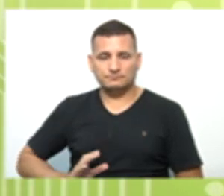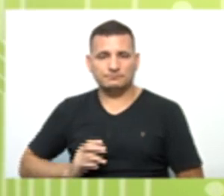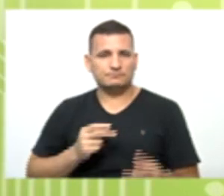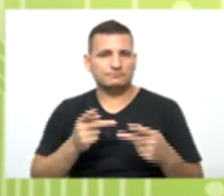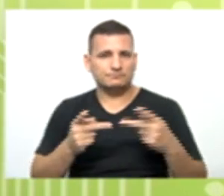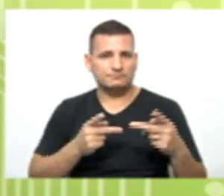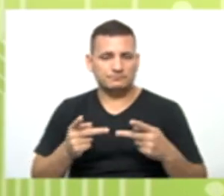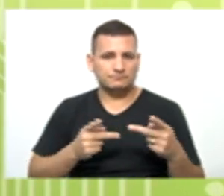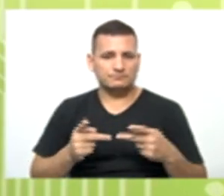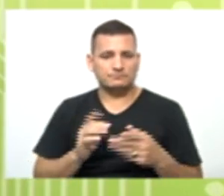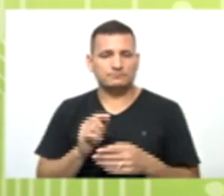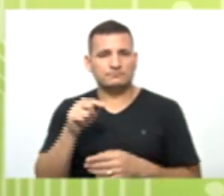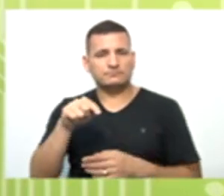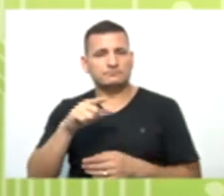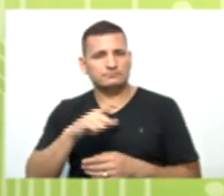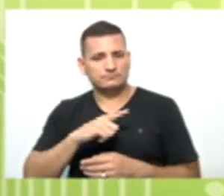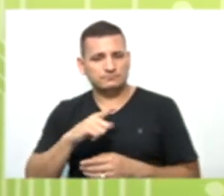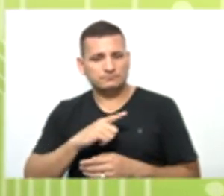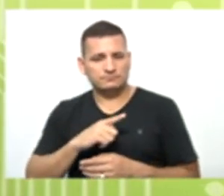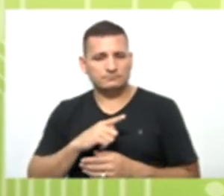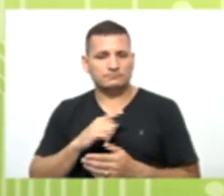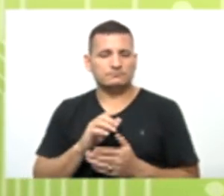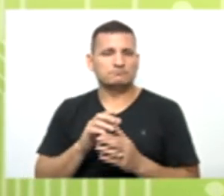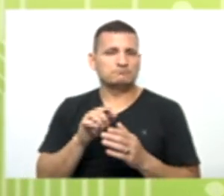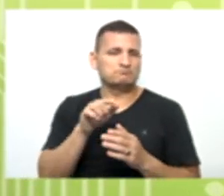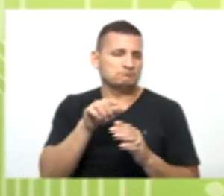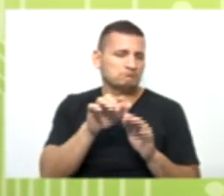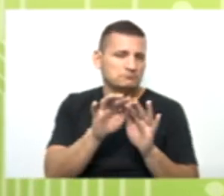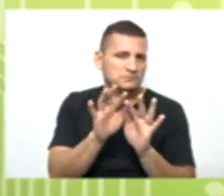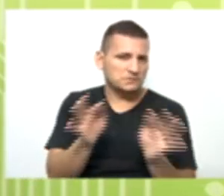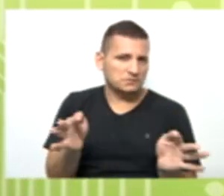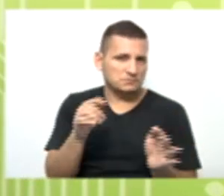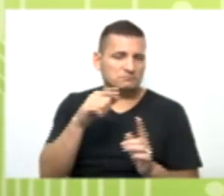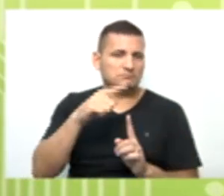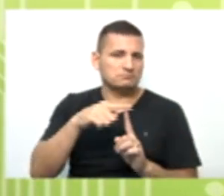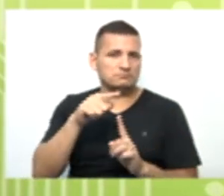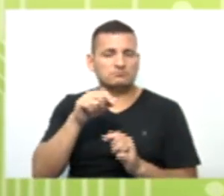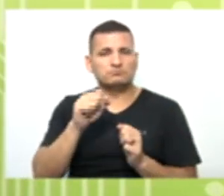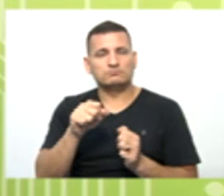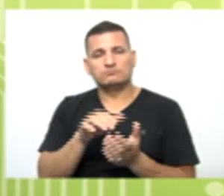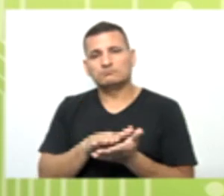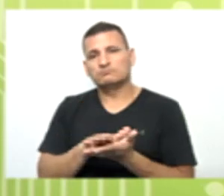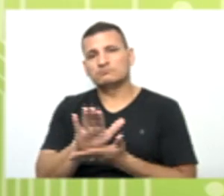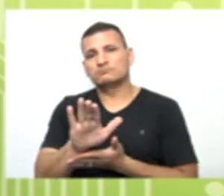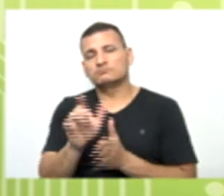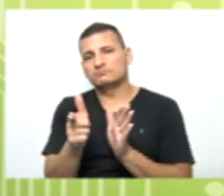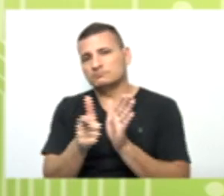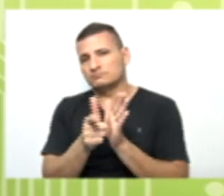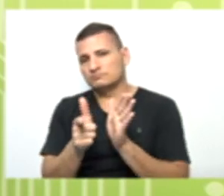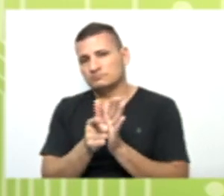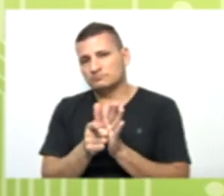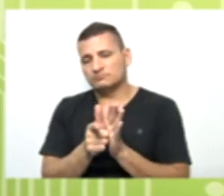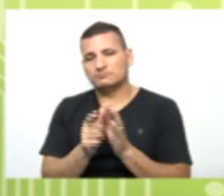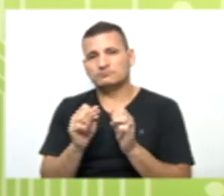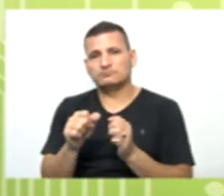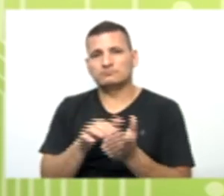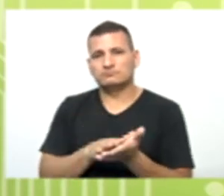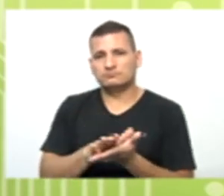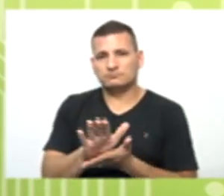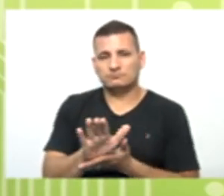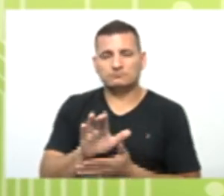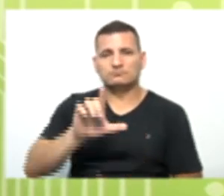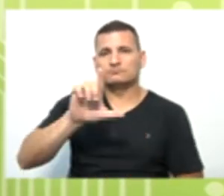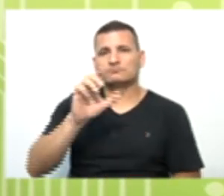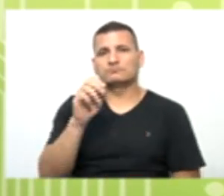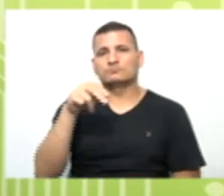tem um formato que é simples, que pode ser impresso em papel, pode ser impresso em lona, não